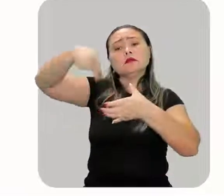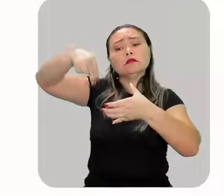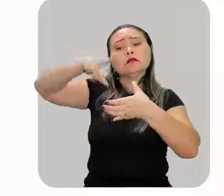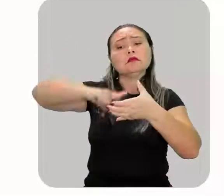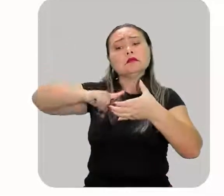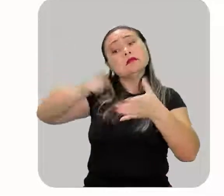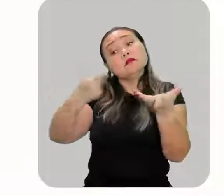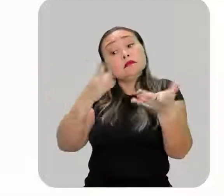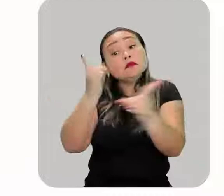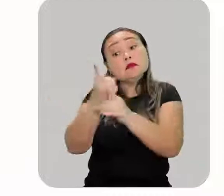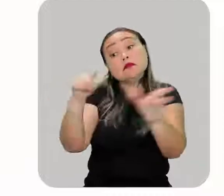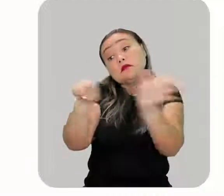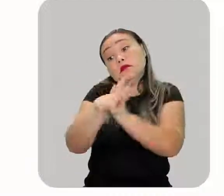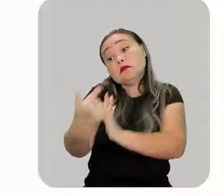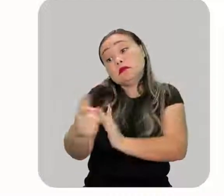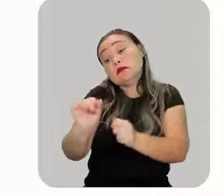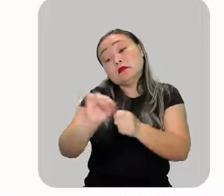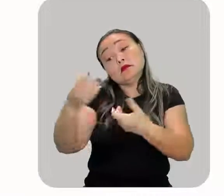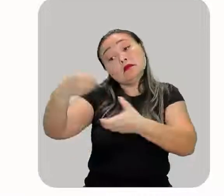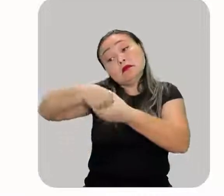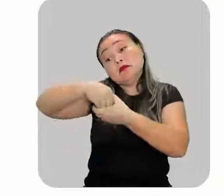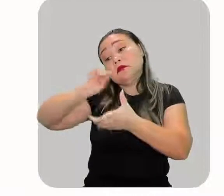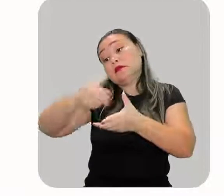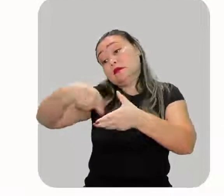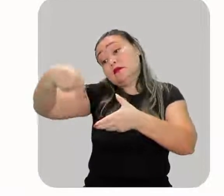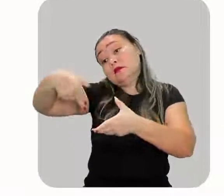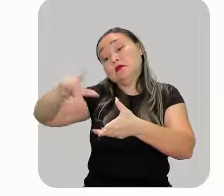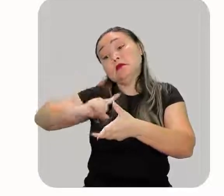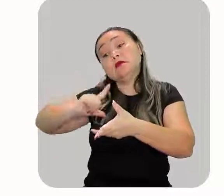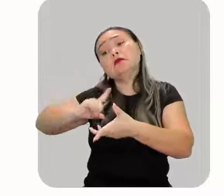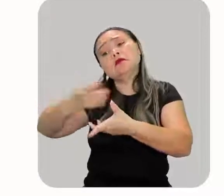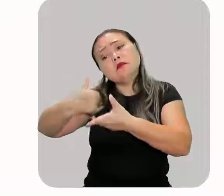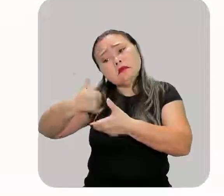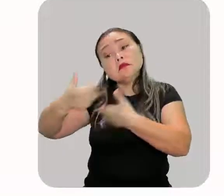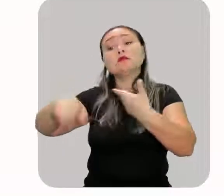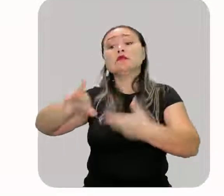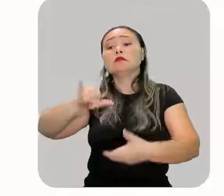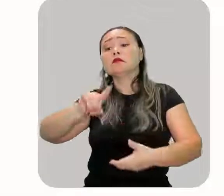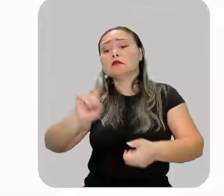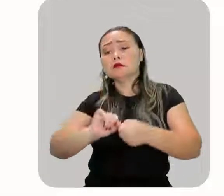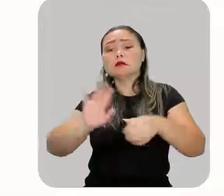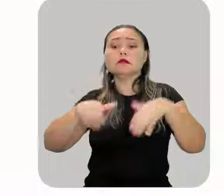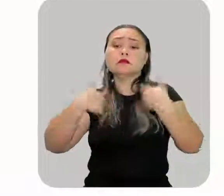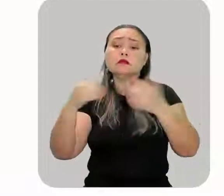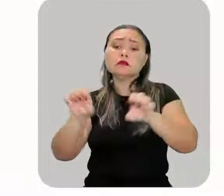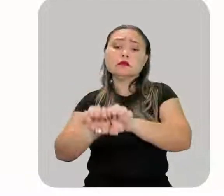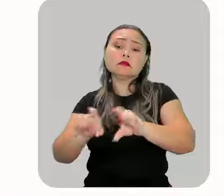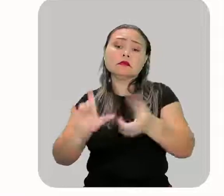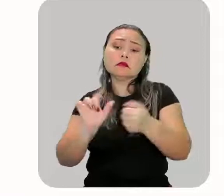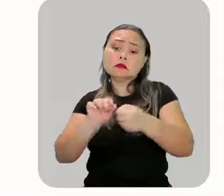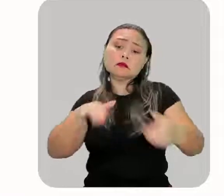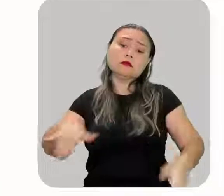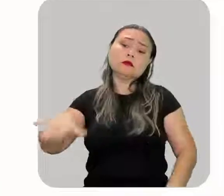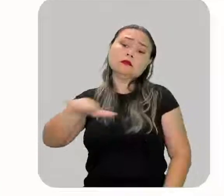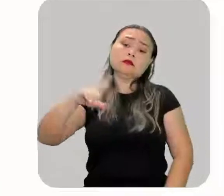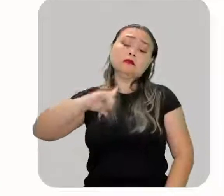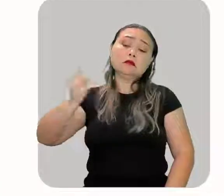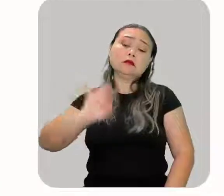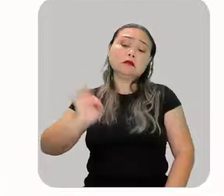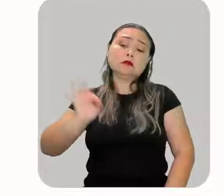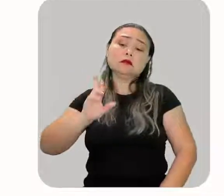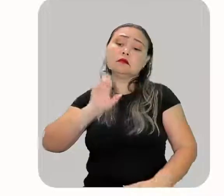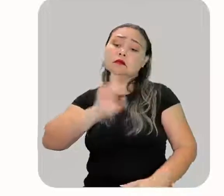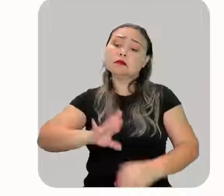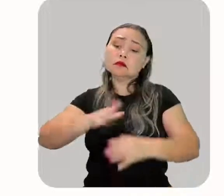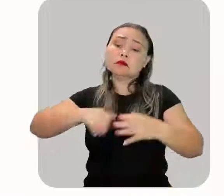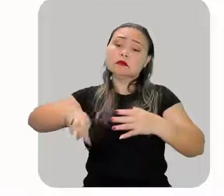achei menos 2, mas ele não pertence à minha solução. Ele é até uma raiz daquela equação. Mas no universo que eu estou, ele não é